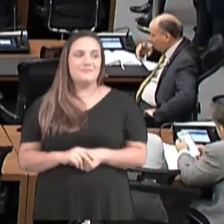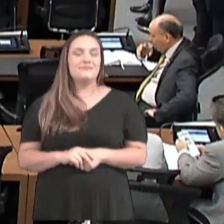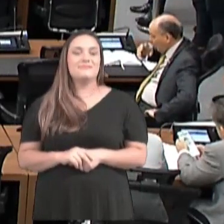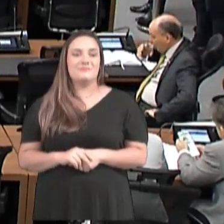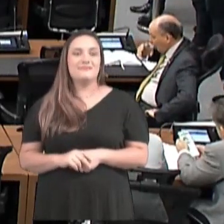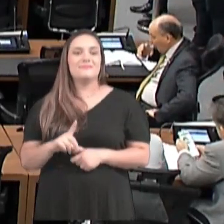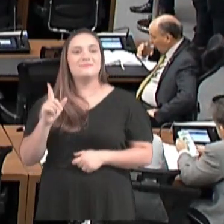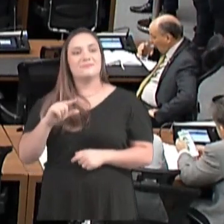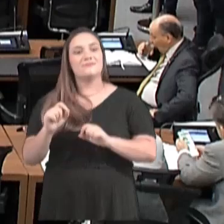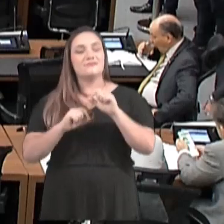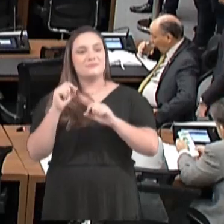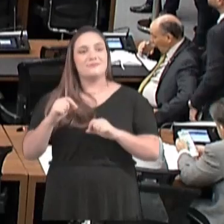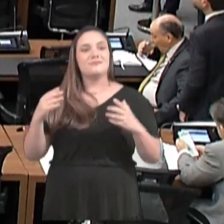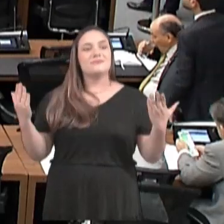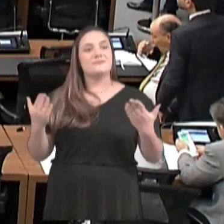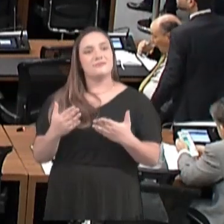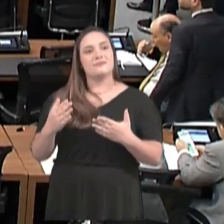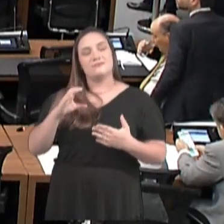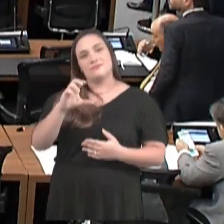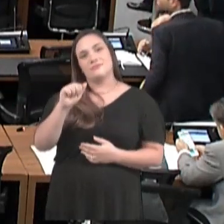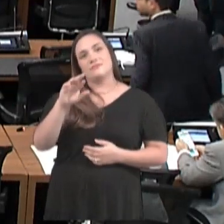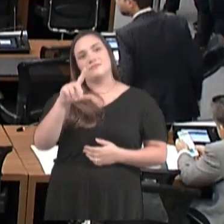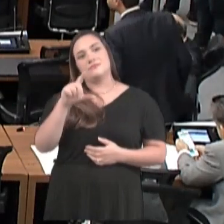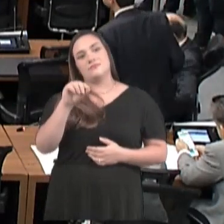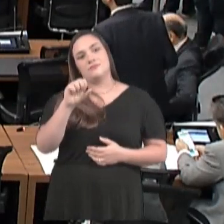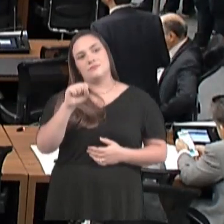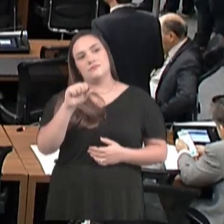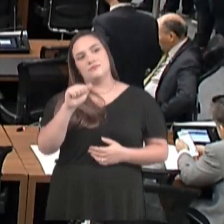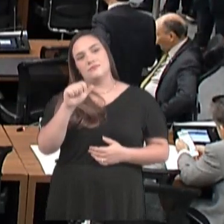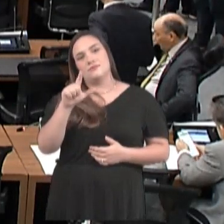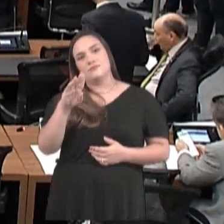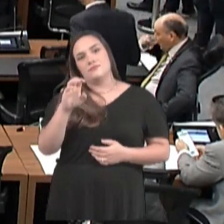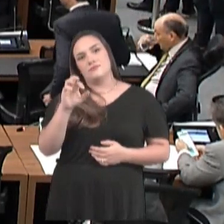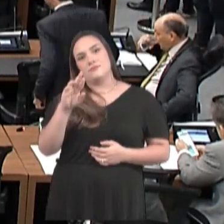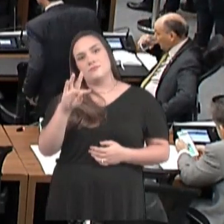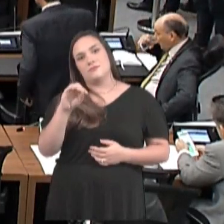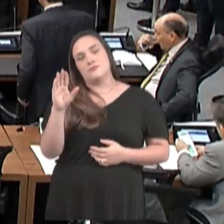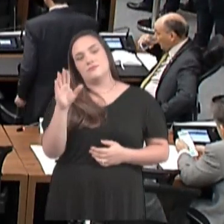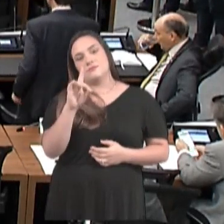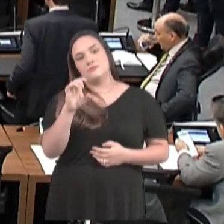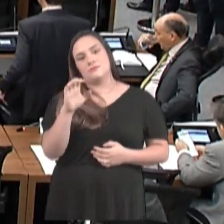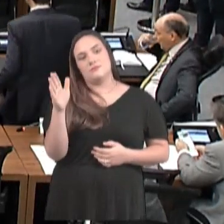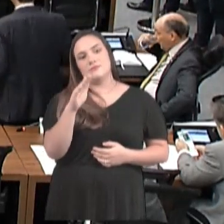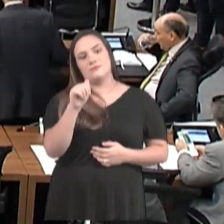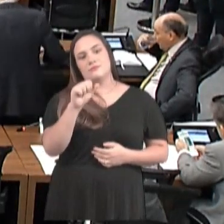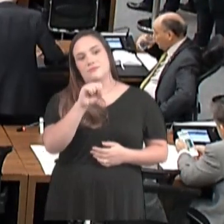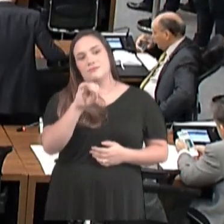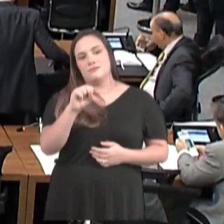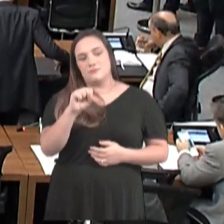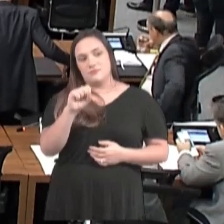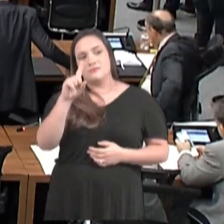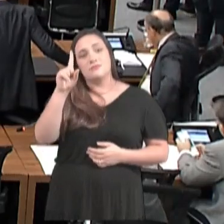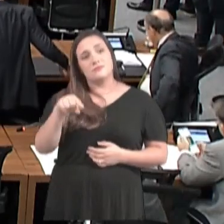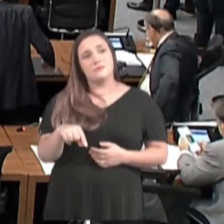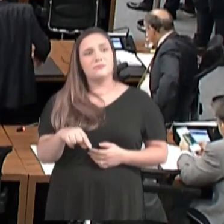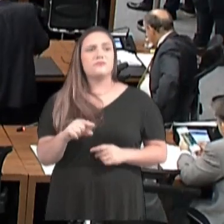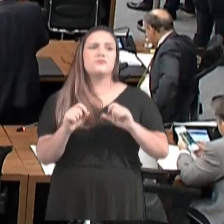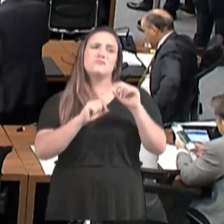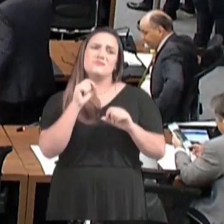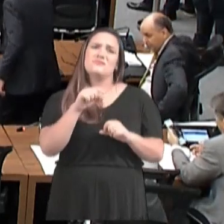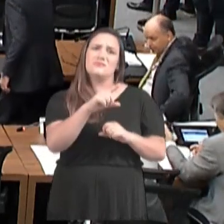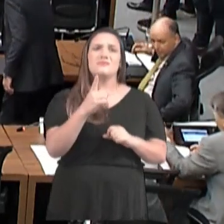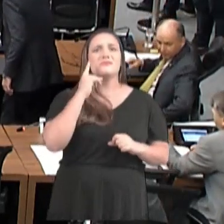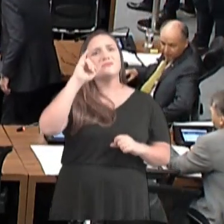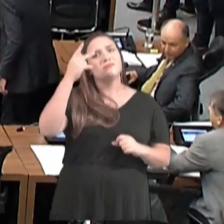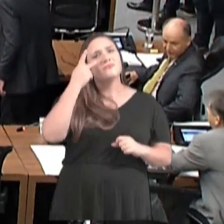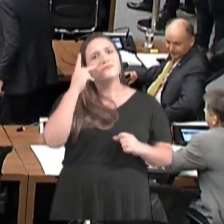de recondução do Carlos Alberto de Assis à presidência da AGEMES. E o deputado João Henrique menciona